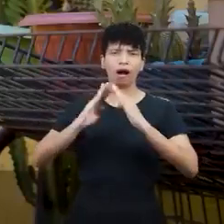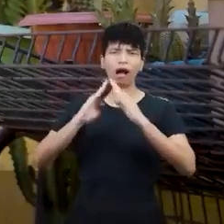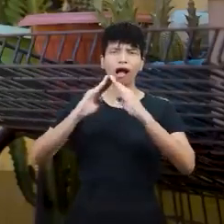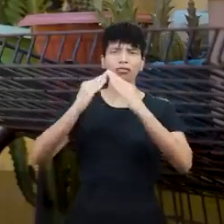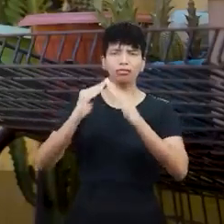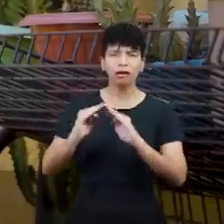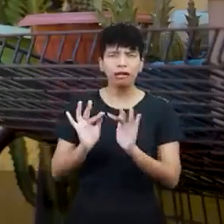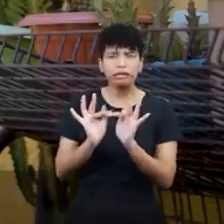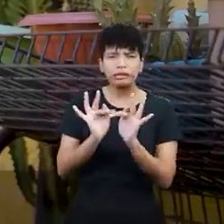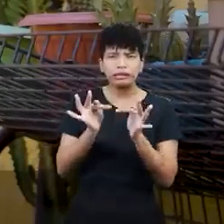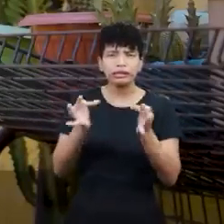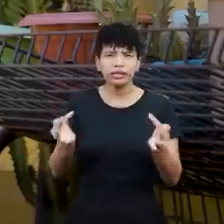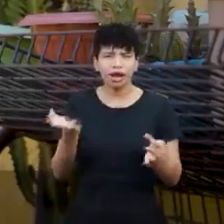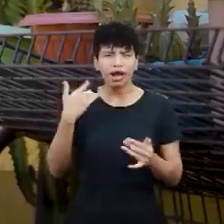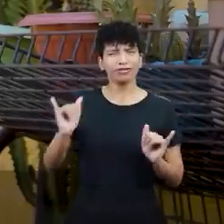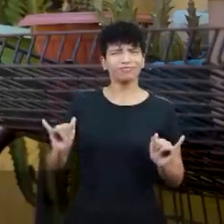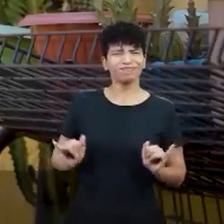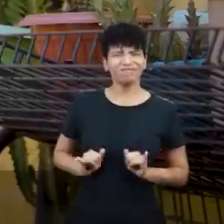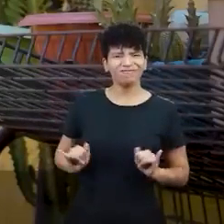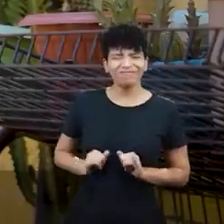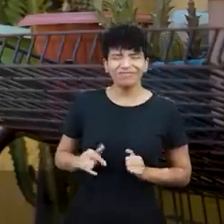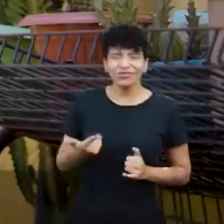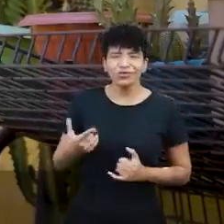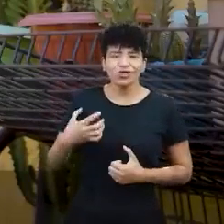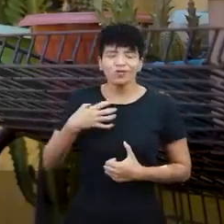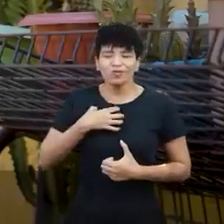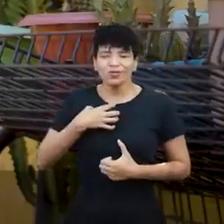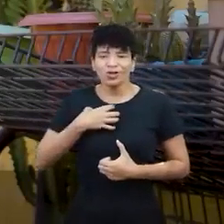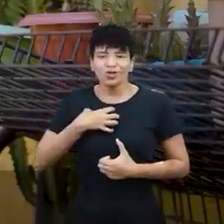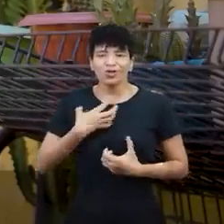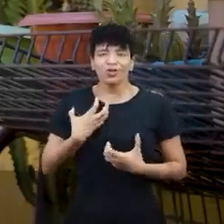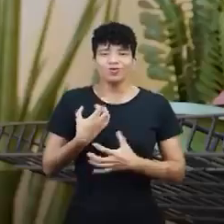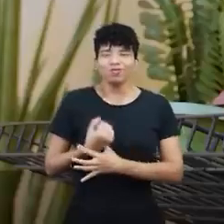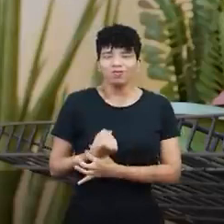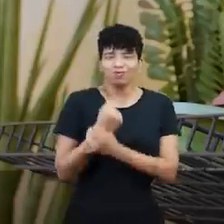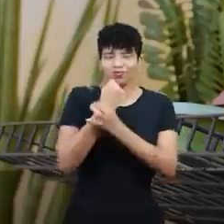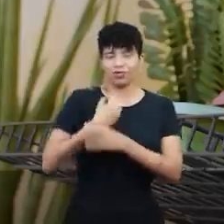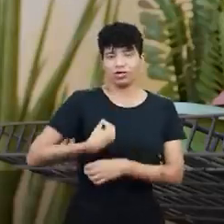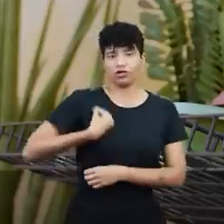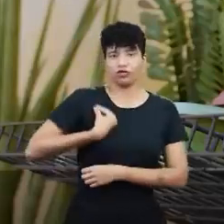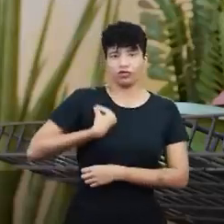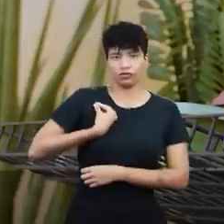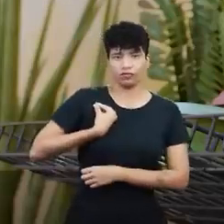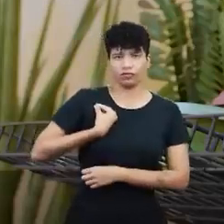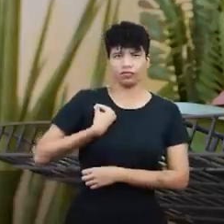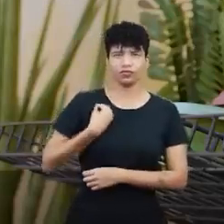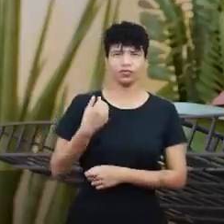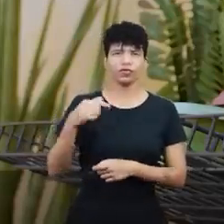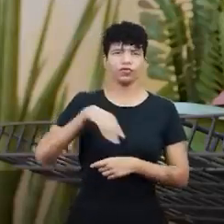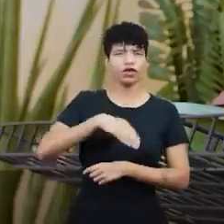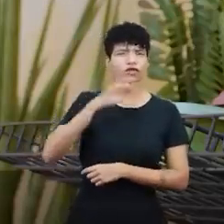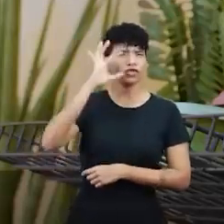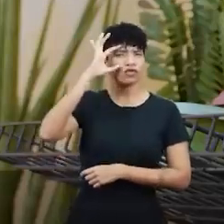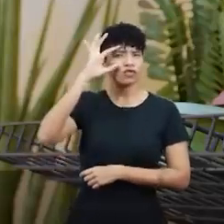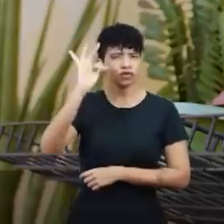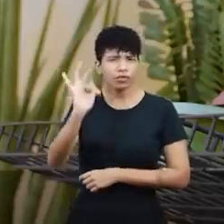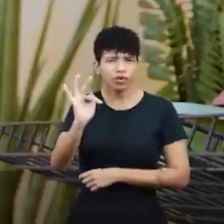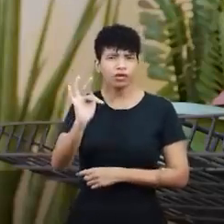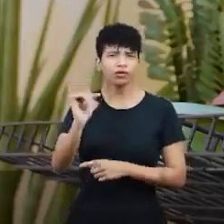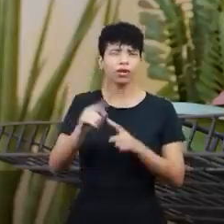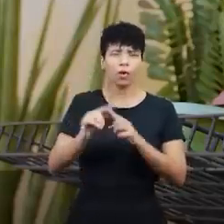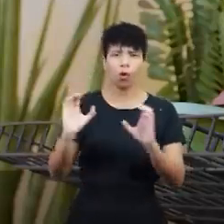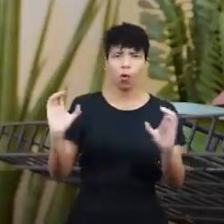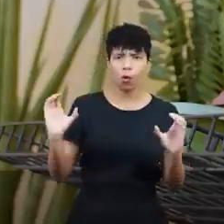era uma vida muito sofrida. A gente não tinha, assim, uma dignidade em si. Veio Chico Gerardo, Firmino, e